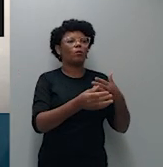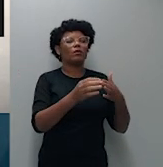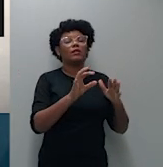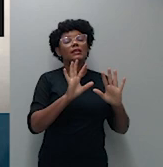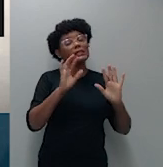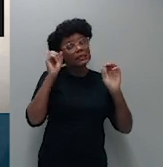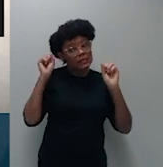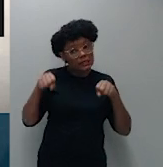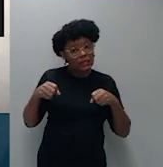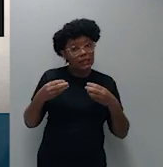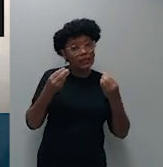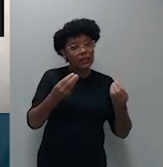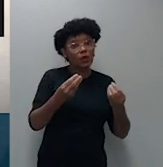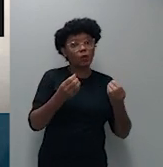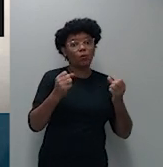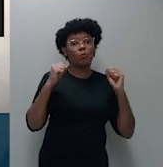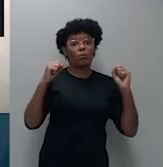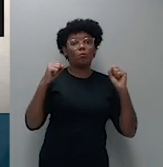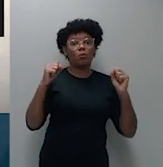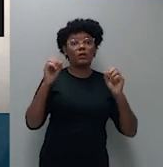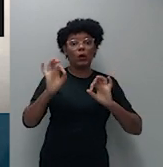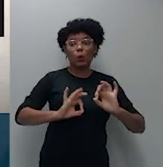de controle